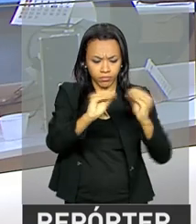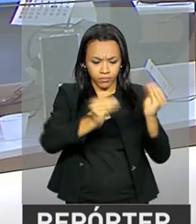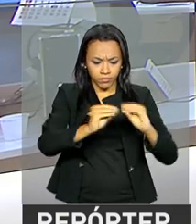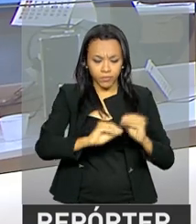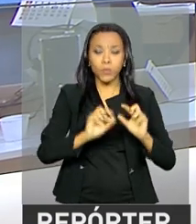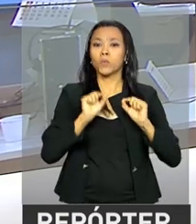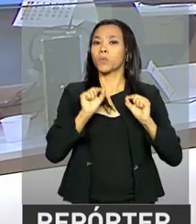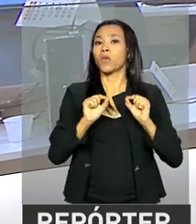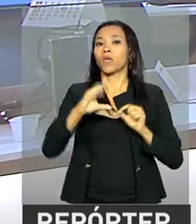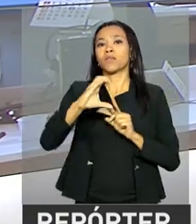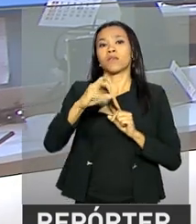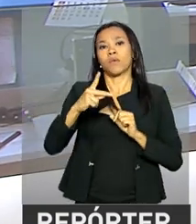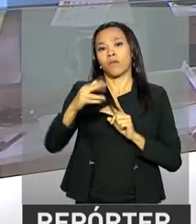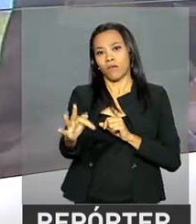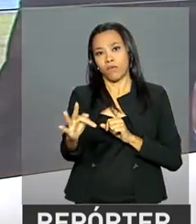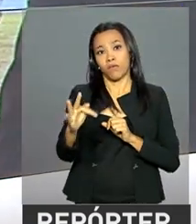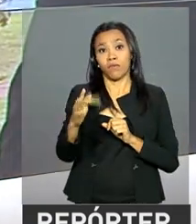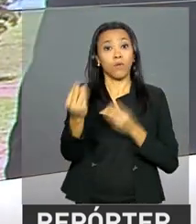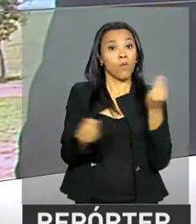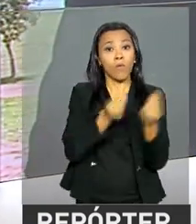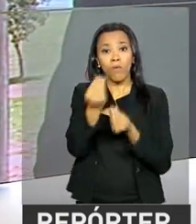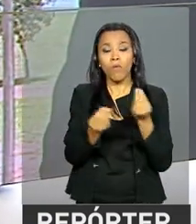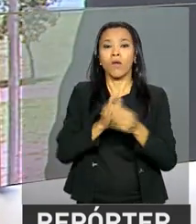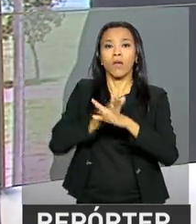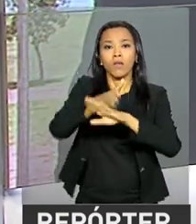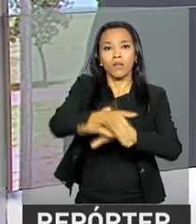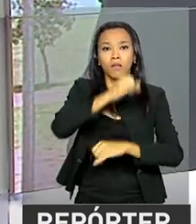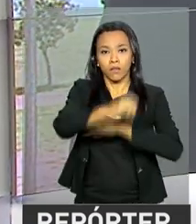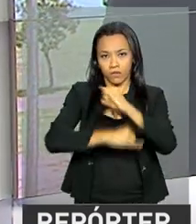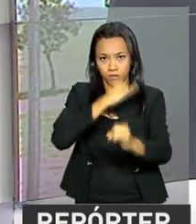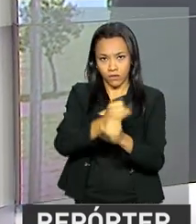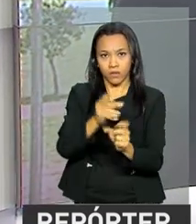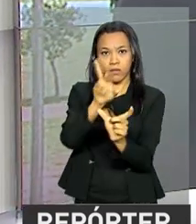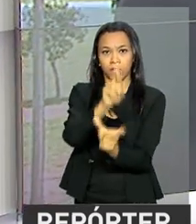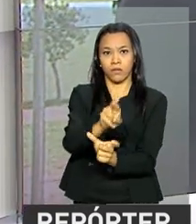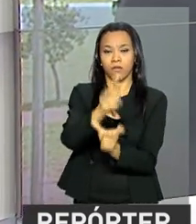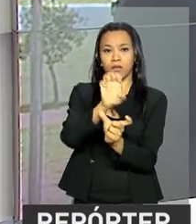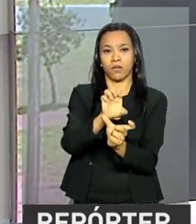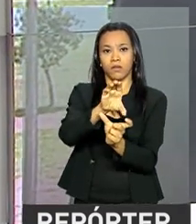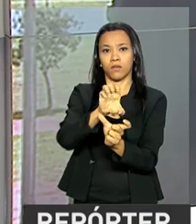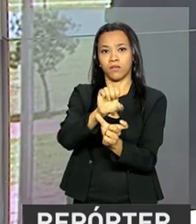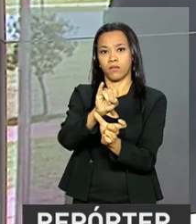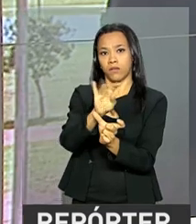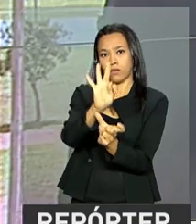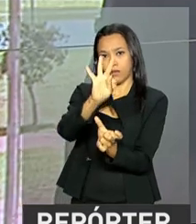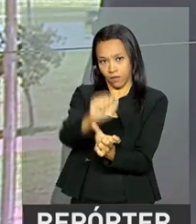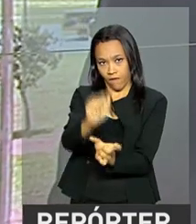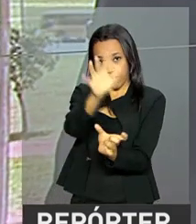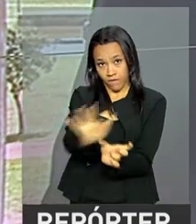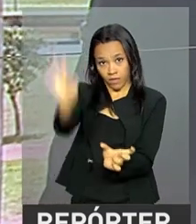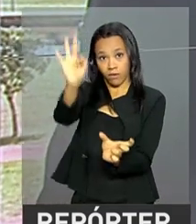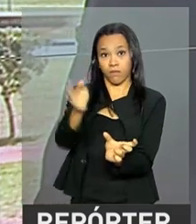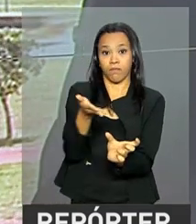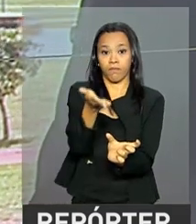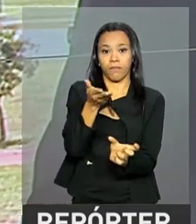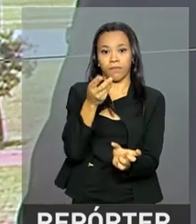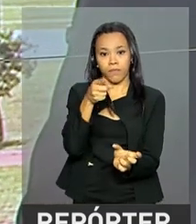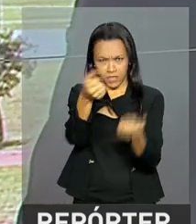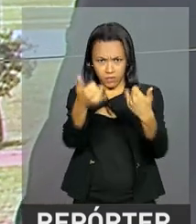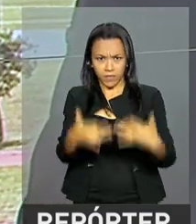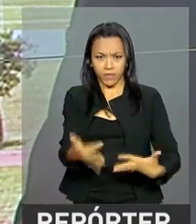Federal quem tem as informações ao vivo pra gente é o repórter Nei Pereira oi Nei bom dia boa tarde